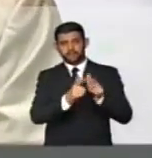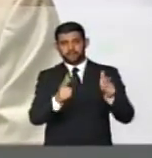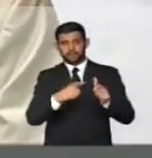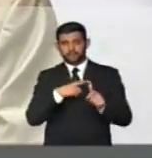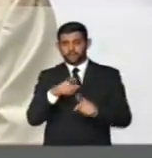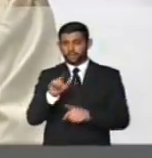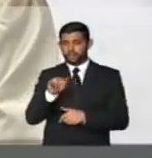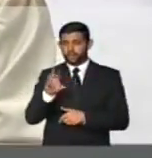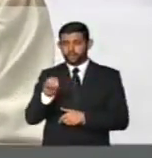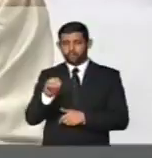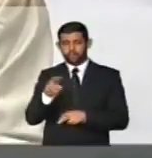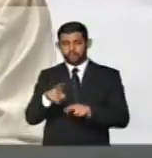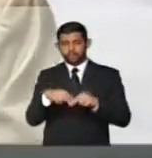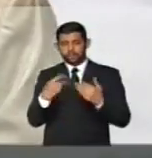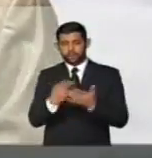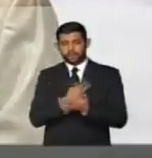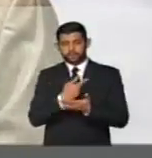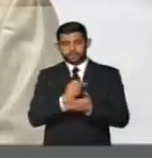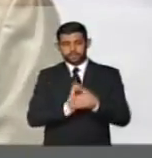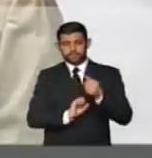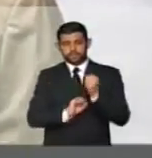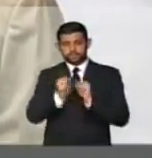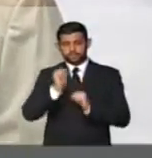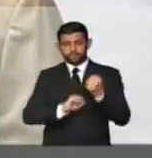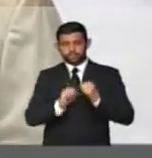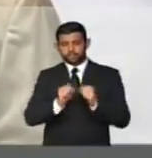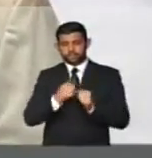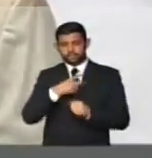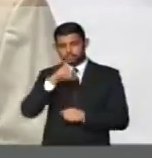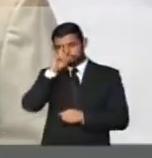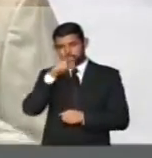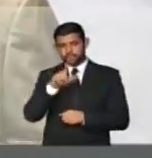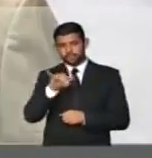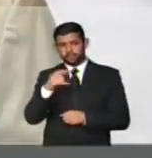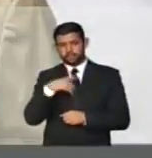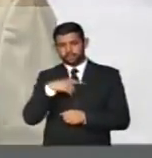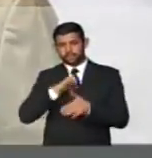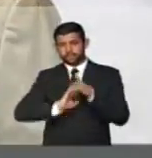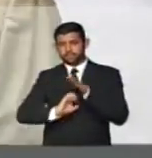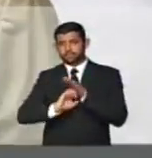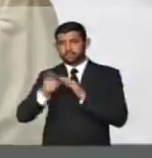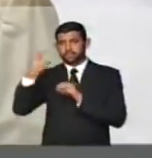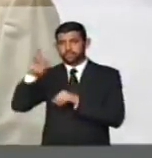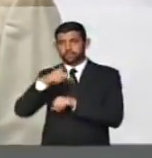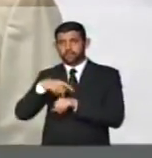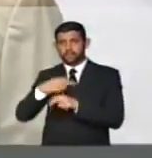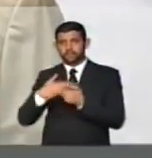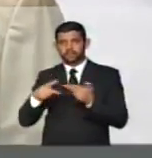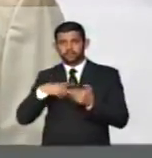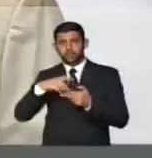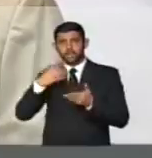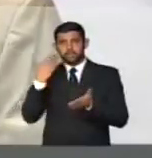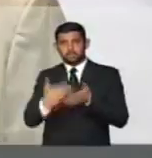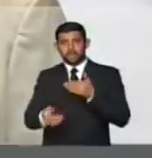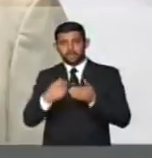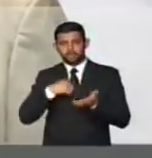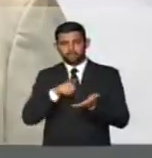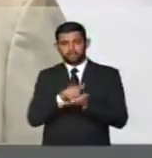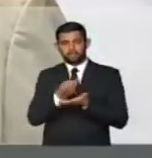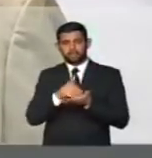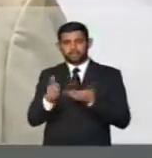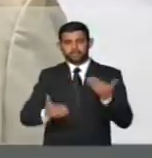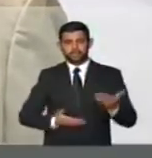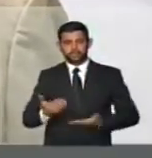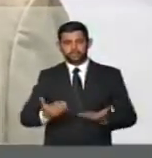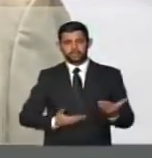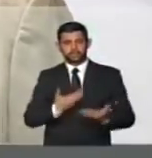tem lucro, que é o caso das montadoras, mandam lucro para suas matrizes. Quando tem prejuízo, demitem os